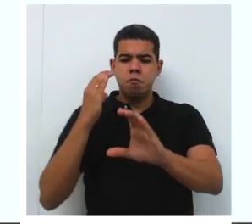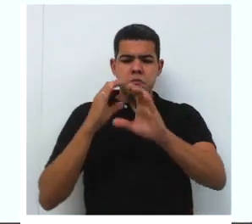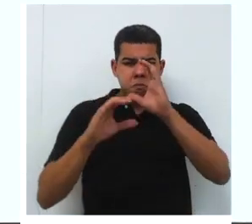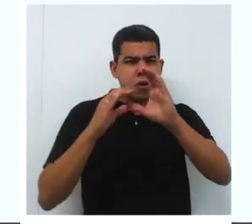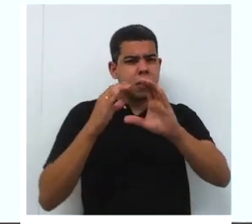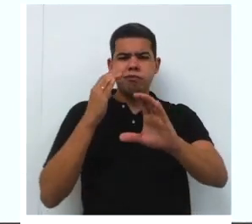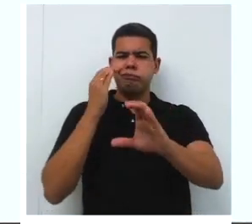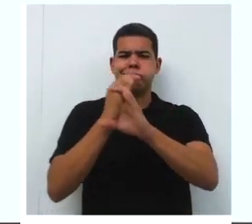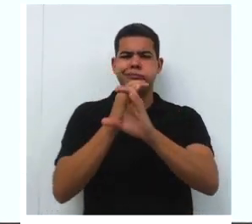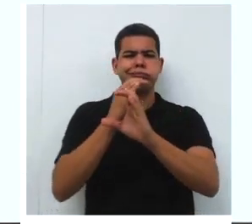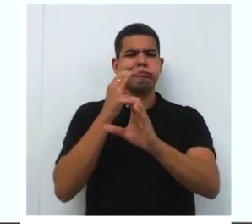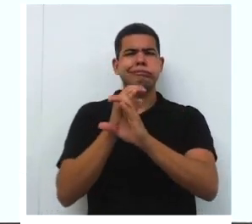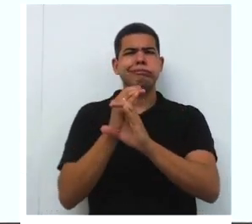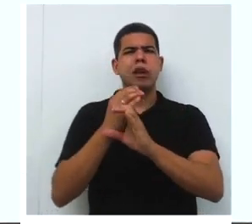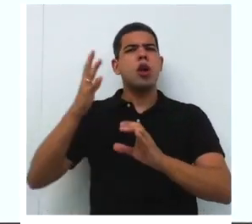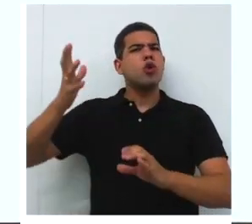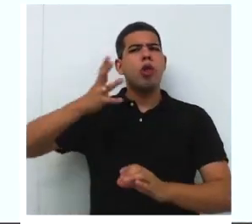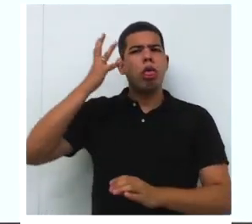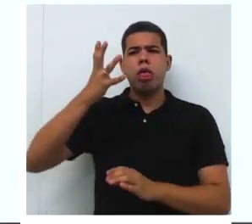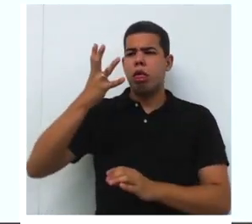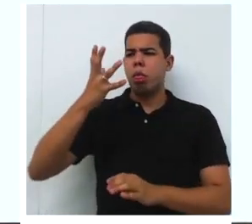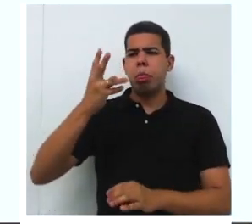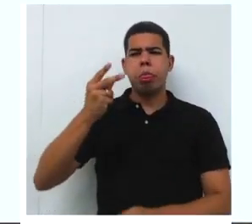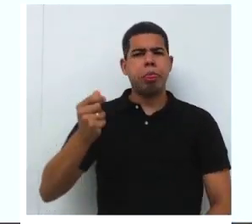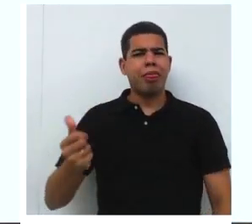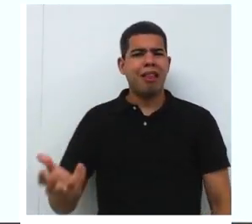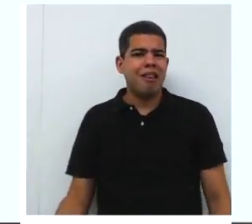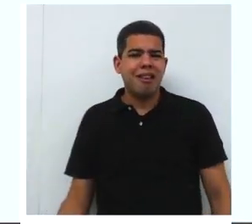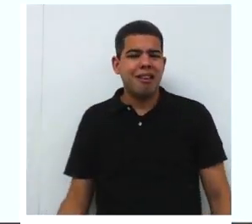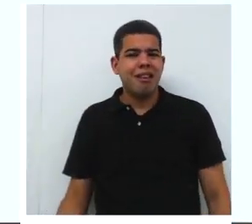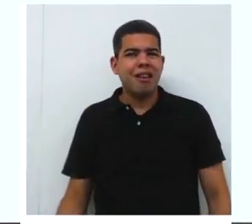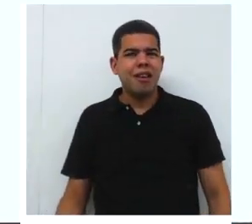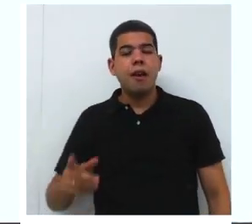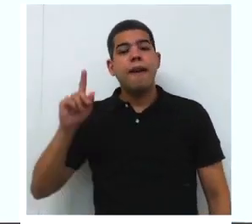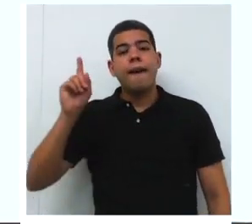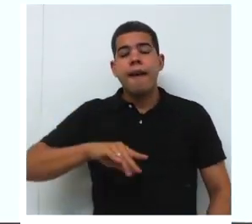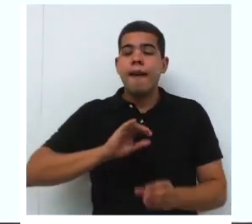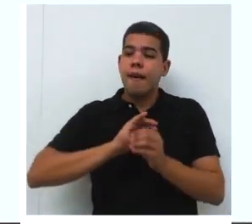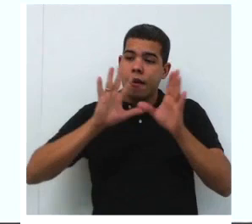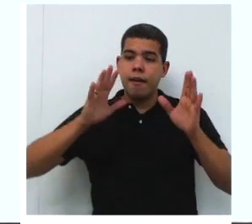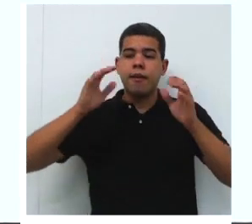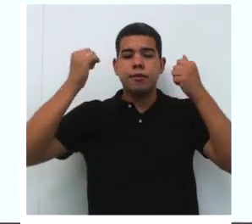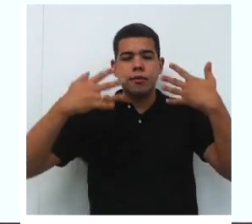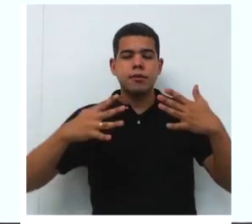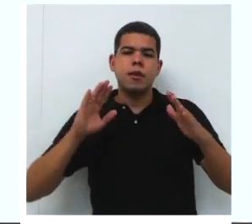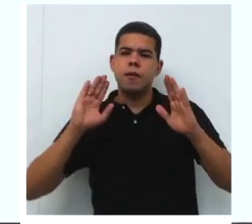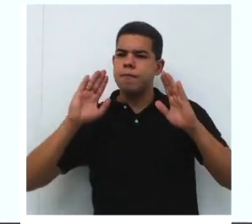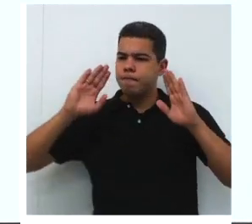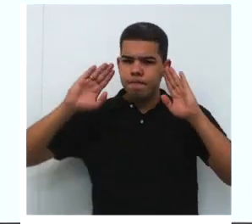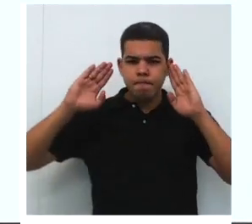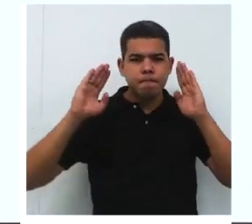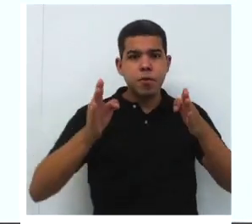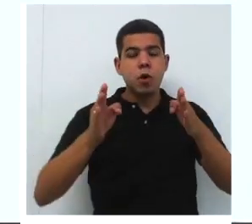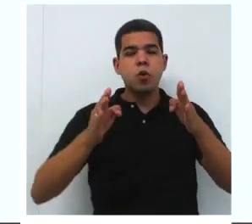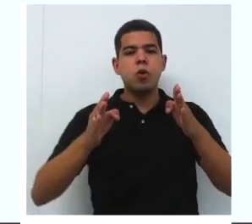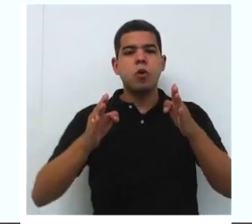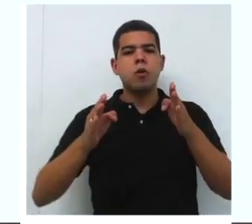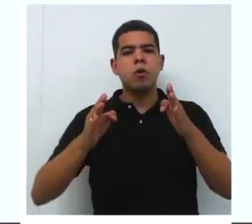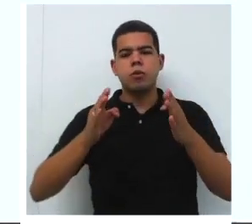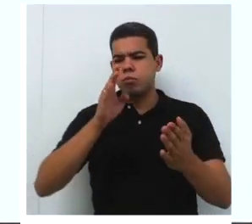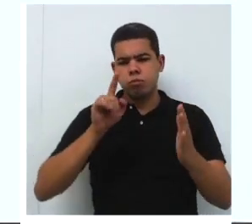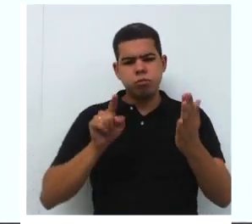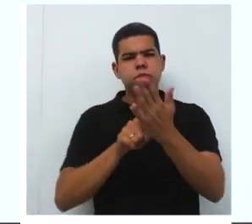Então o meu discurso é vazio. É importantíssimo que eu seja claro, direto,